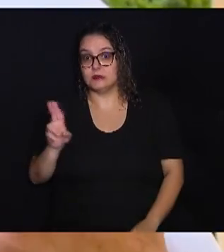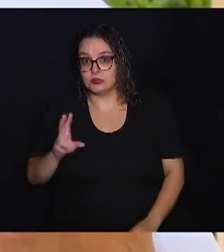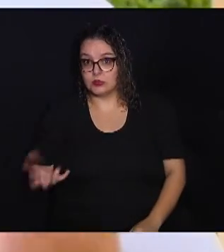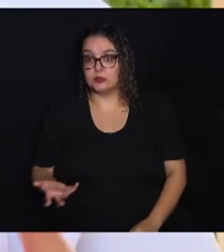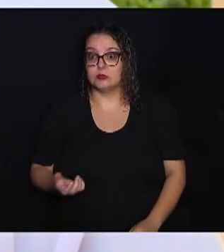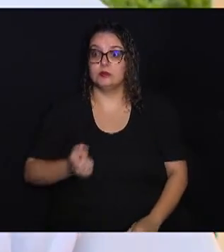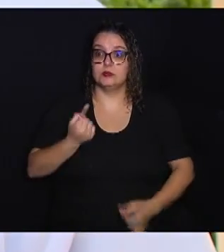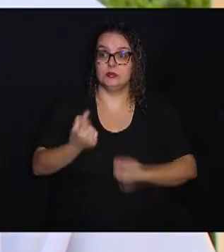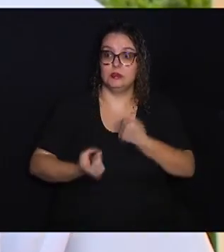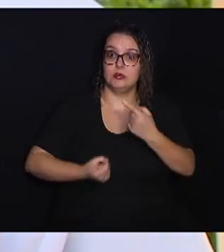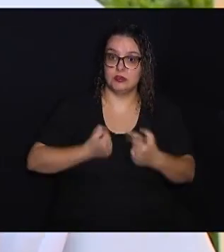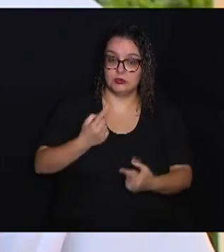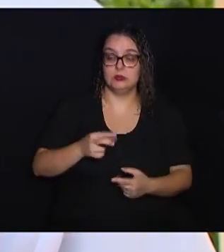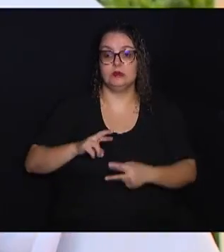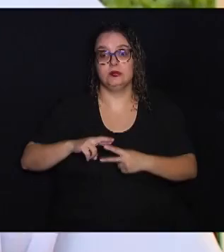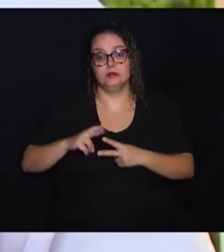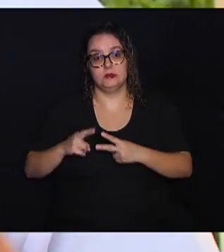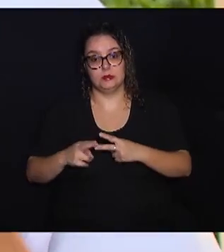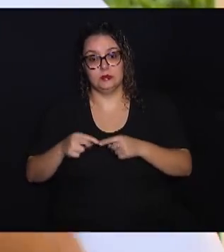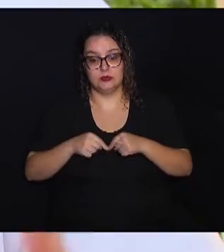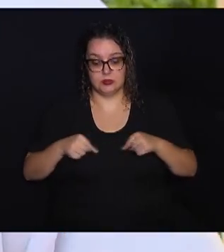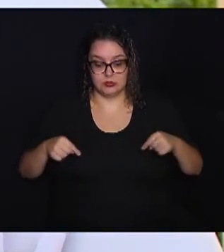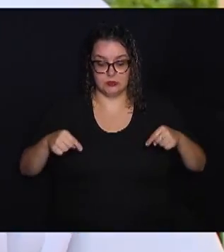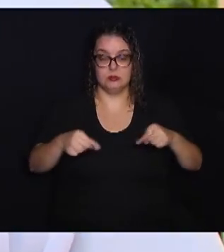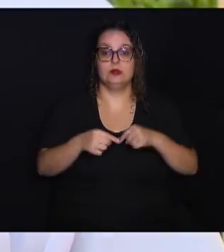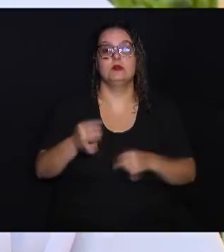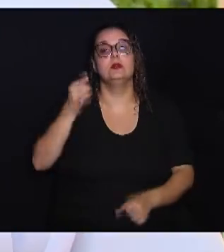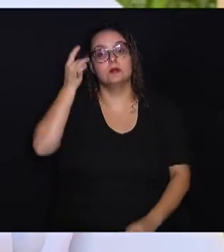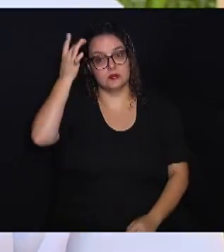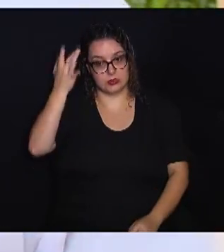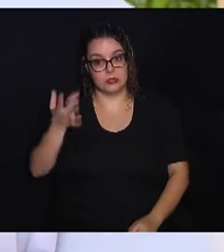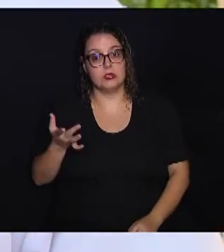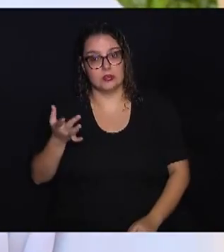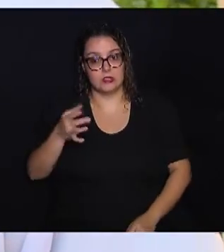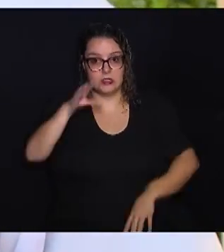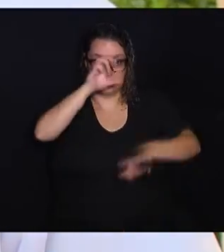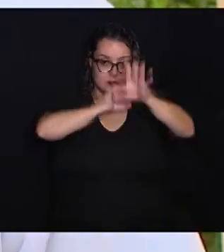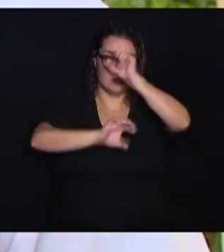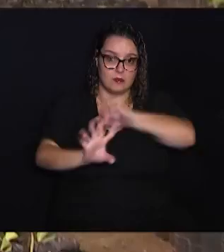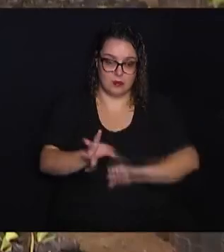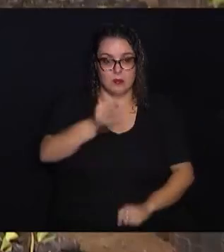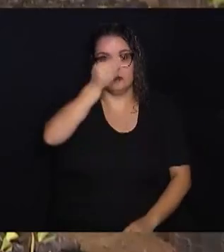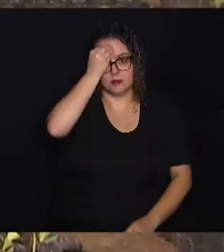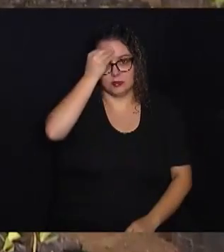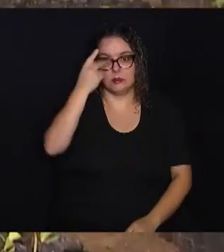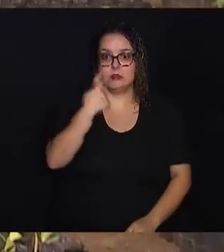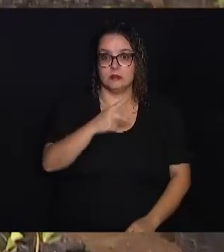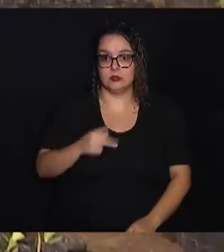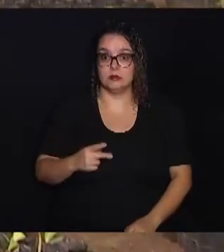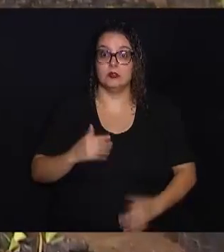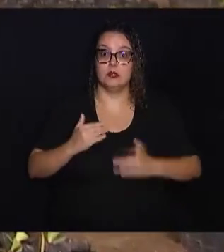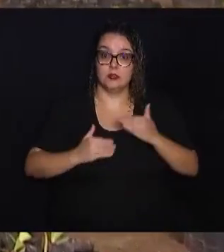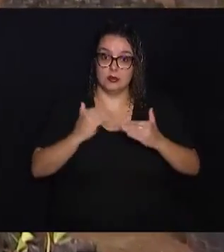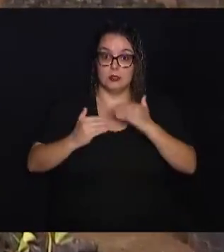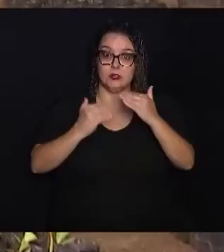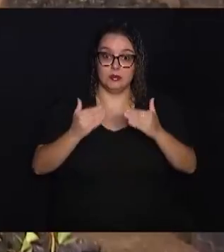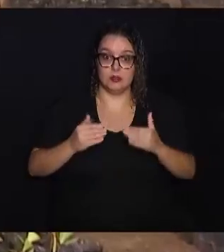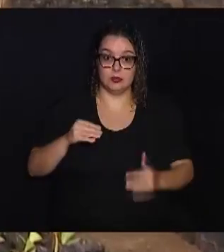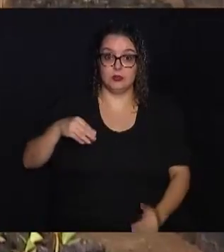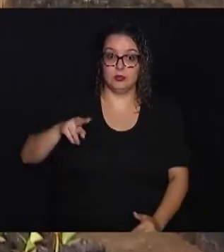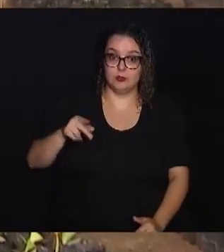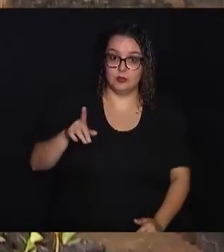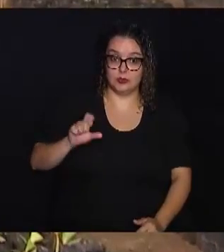alguns outros recursos na sala que vão facilitar, né, essa aprendizagem deles. A produção de mudas no